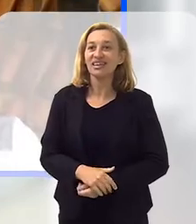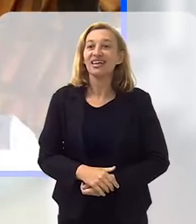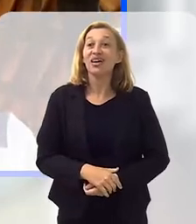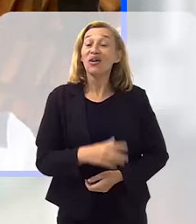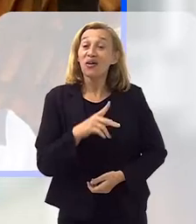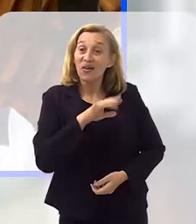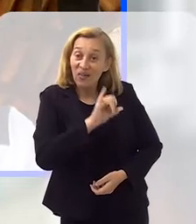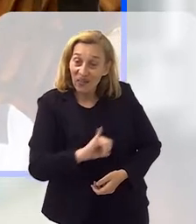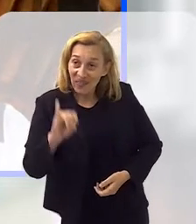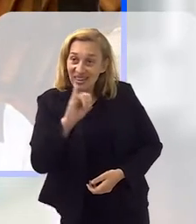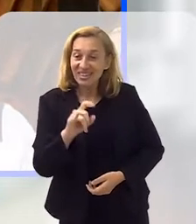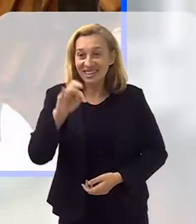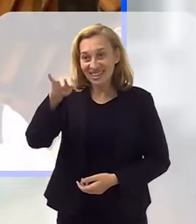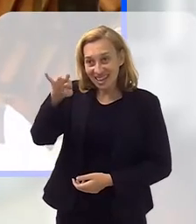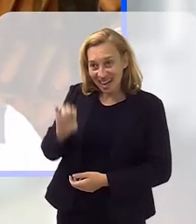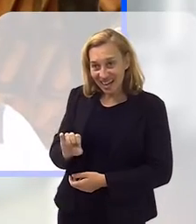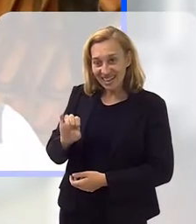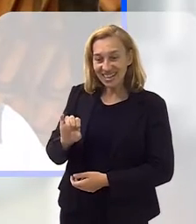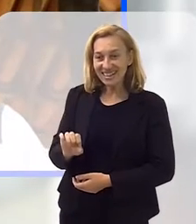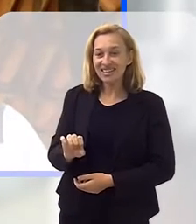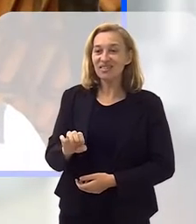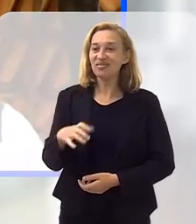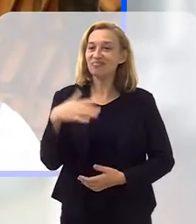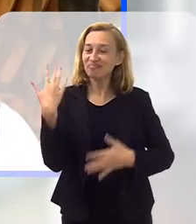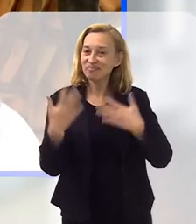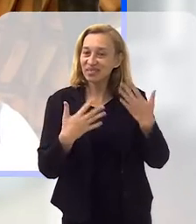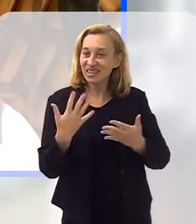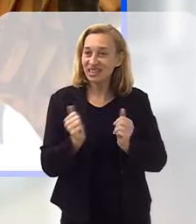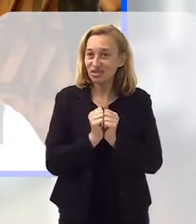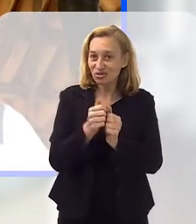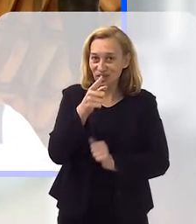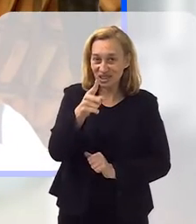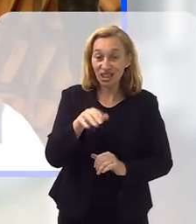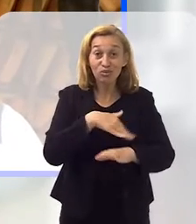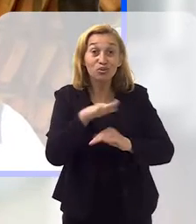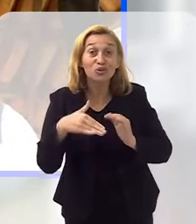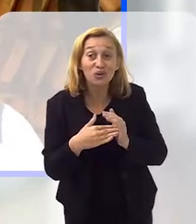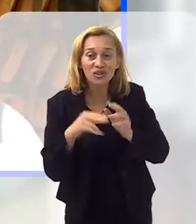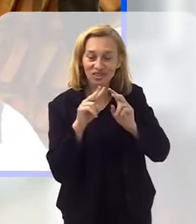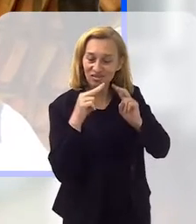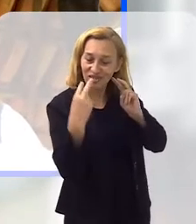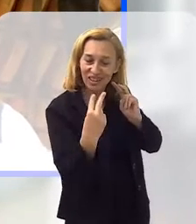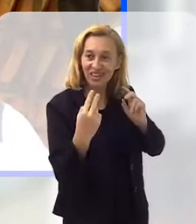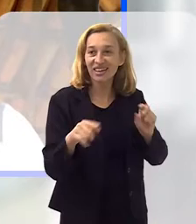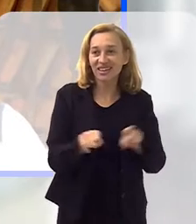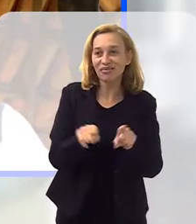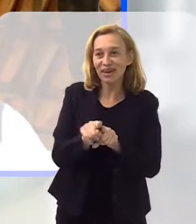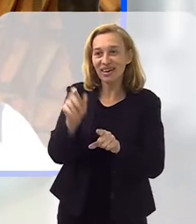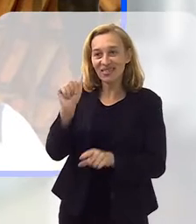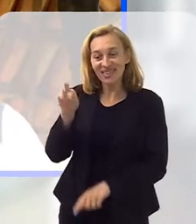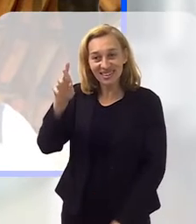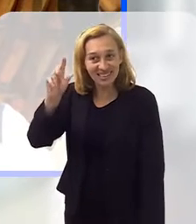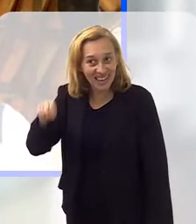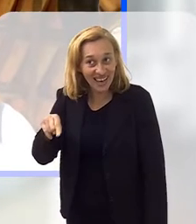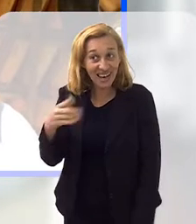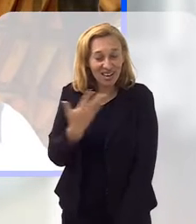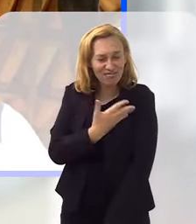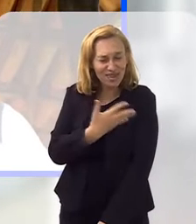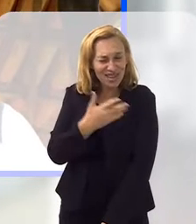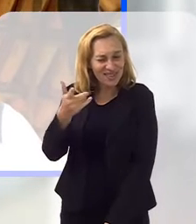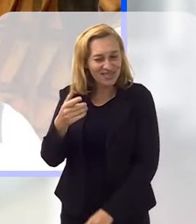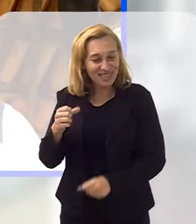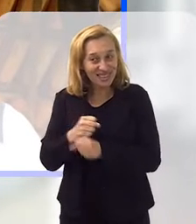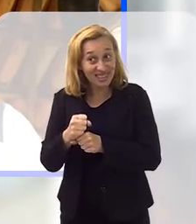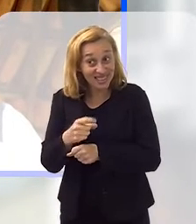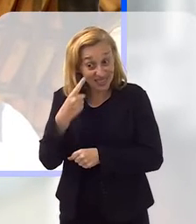gente. Olá, Natália, é um prazer estar aqui com você, com todo mundo que nos assiste e com o André aqui também. Faz tempo que a gente não se